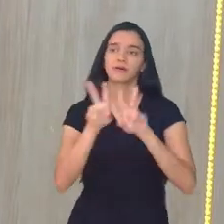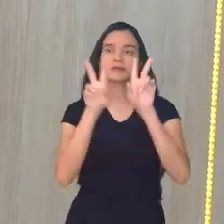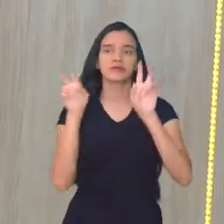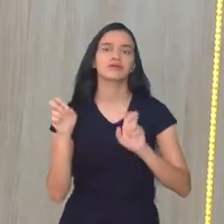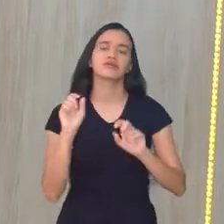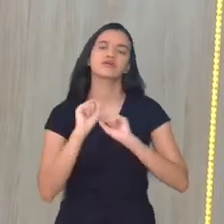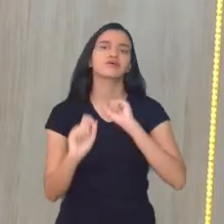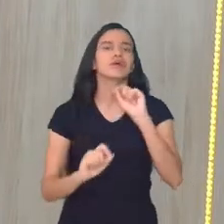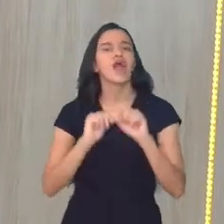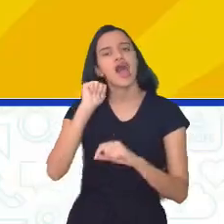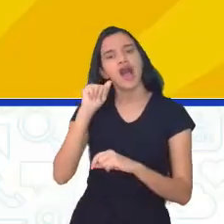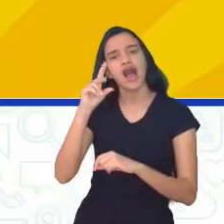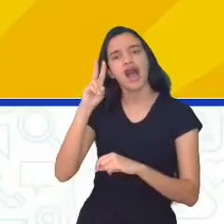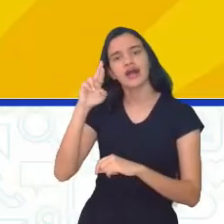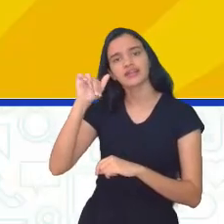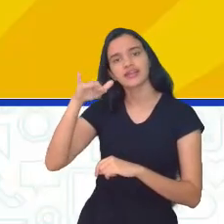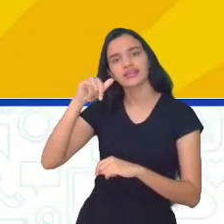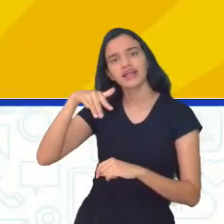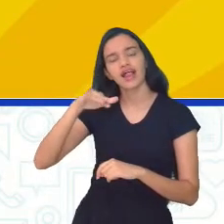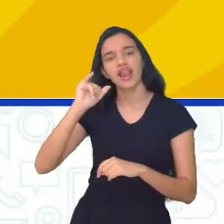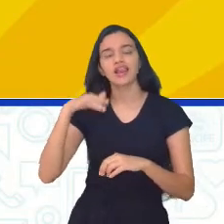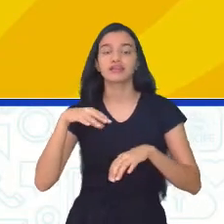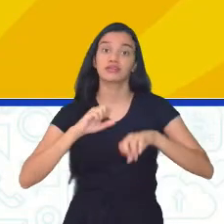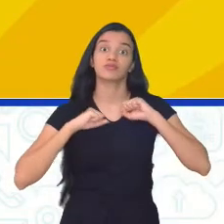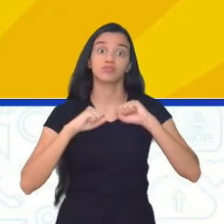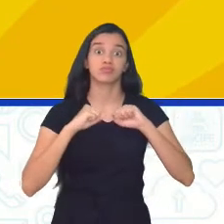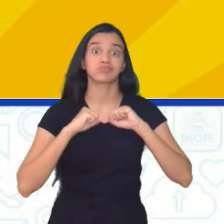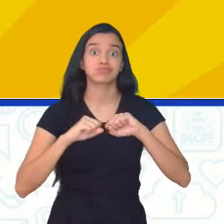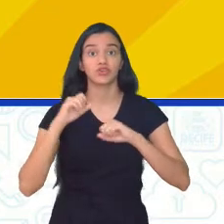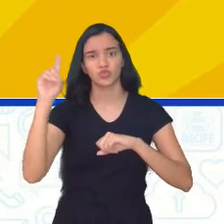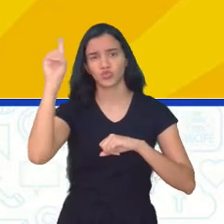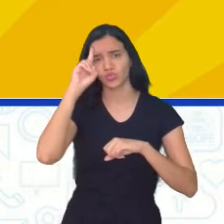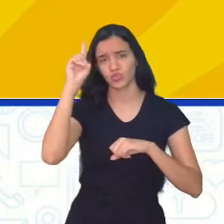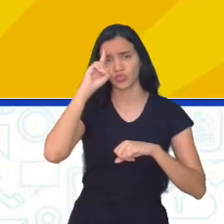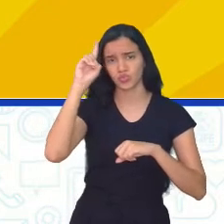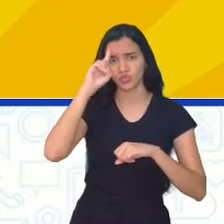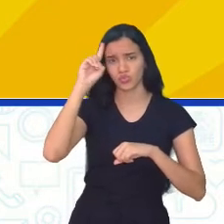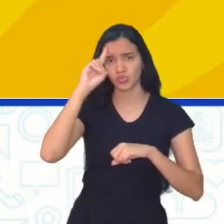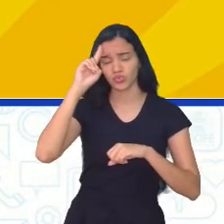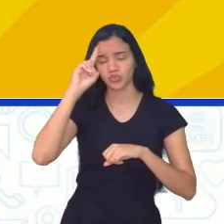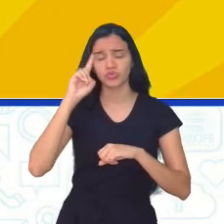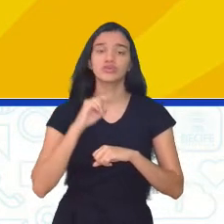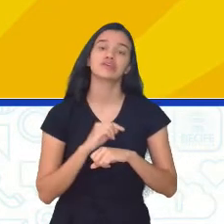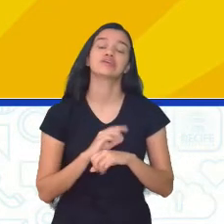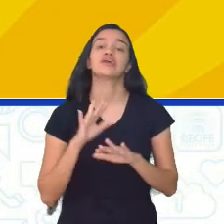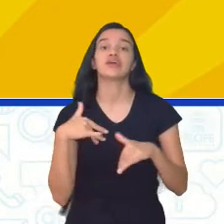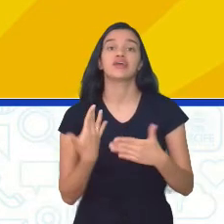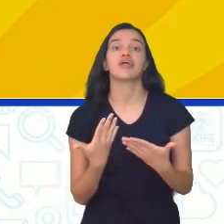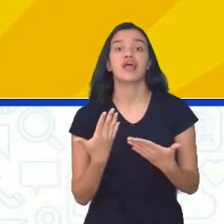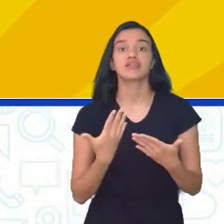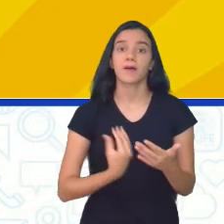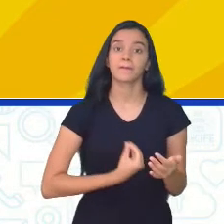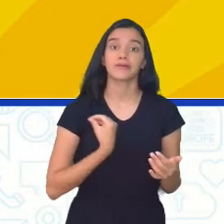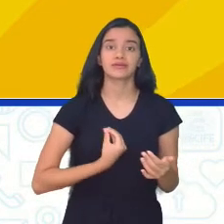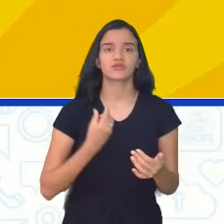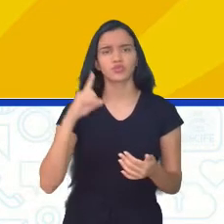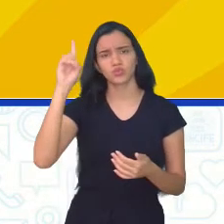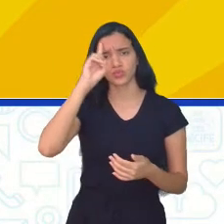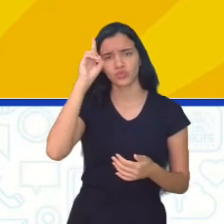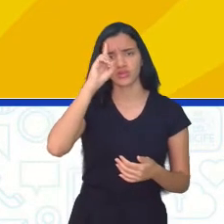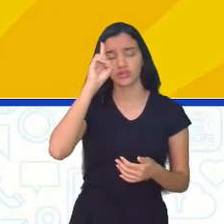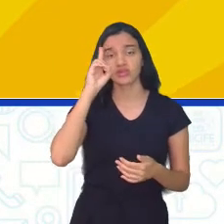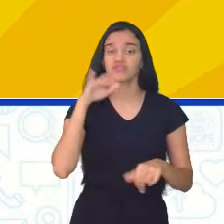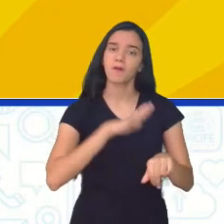discutidos foi a questão da adrenalina, que está presente no nosso dia a dia. E a adrenalina está presente em vários momentos da